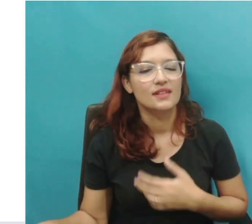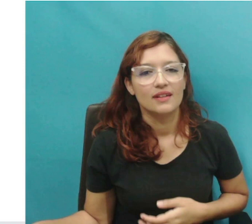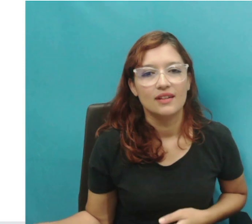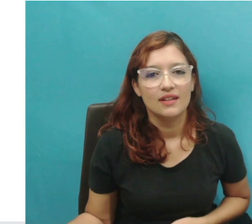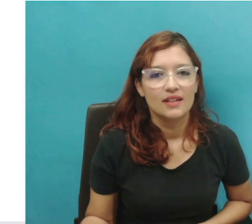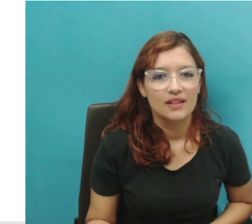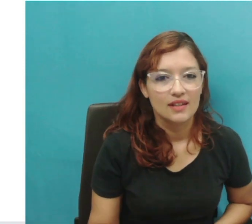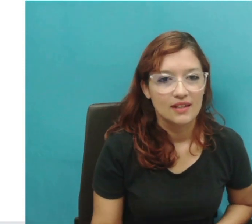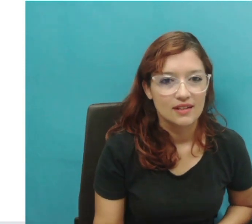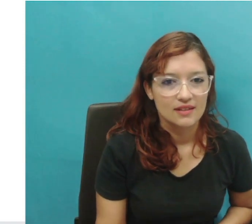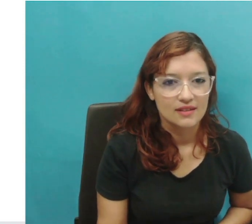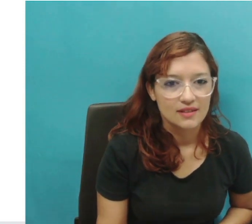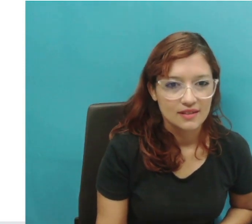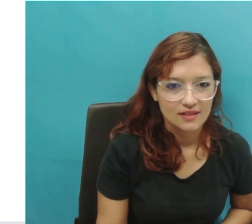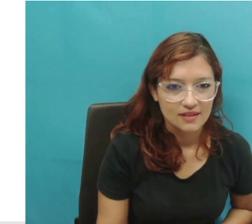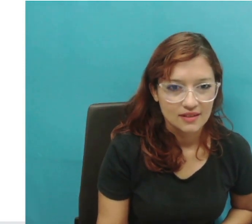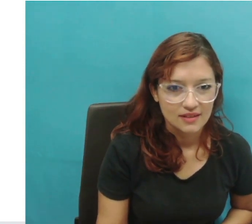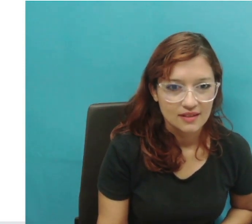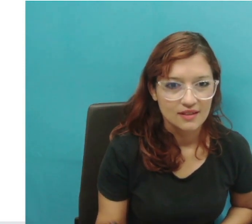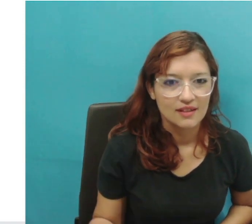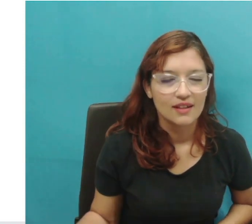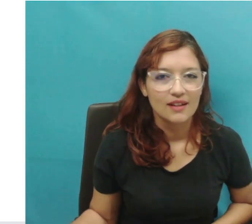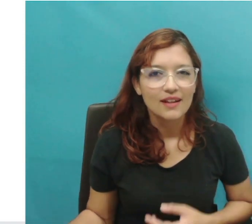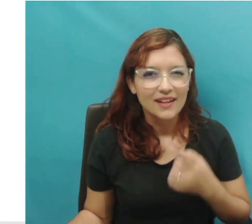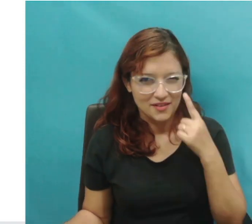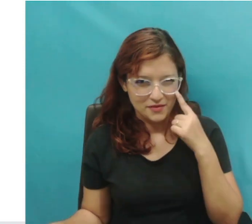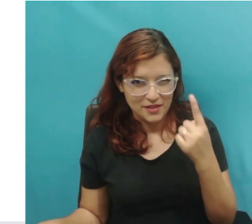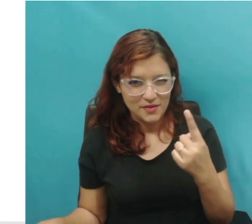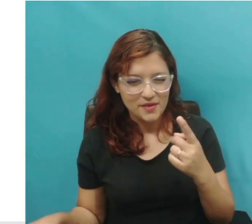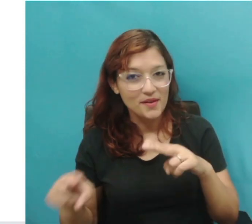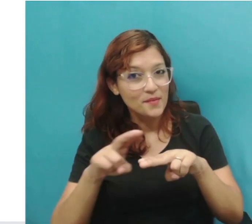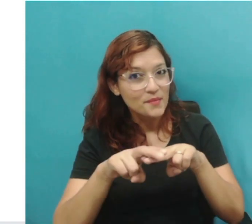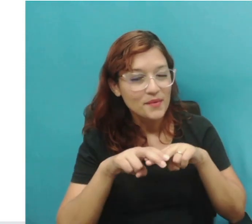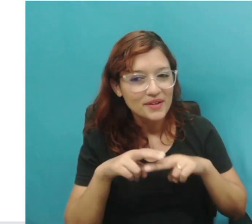Mas essa é a regra.